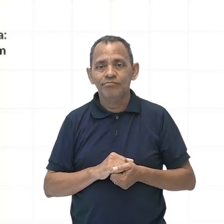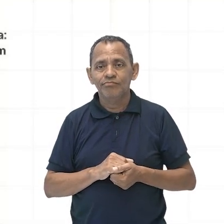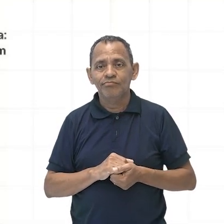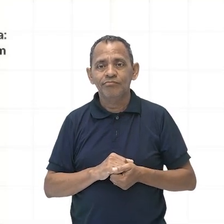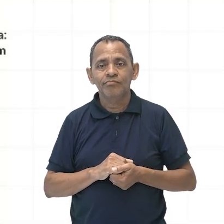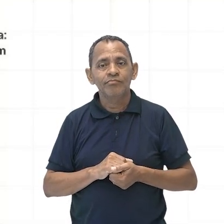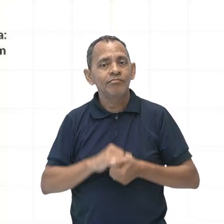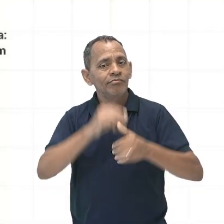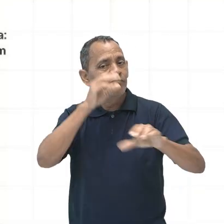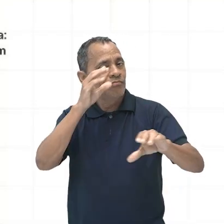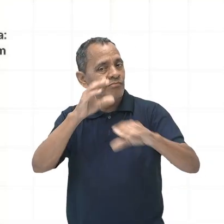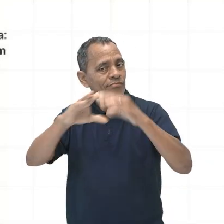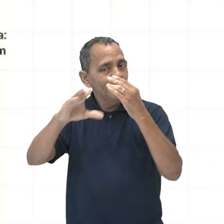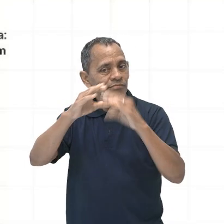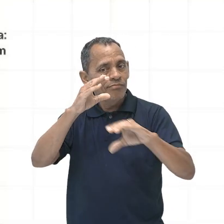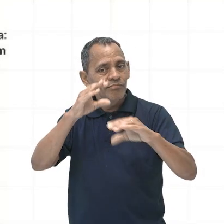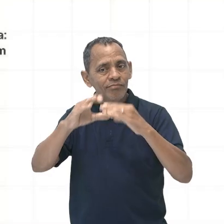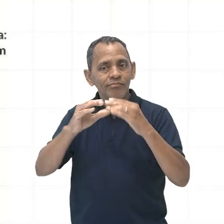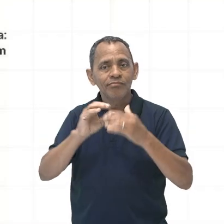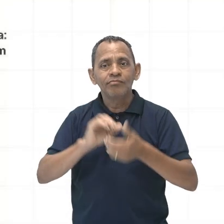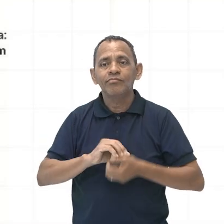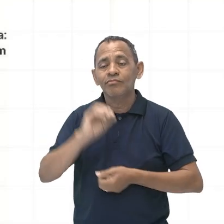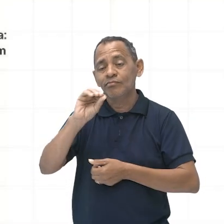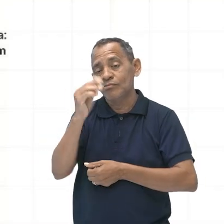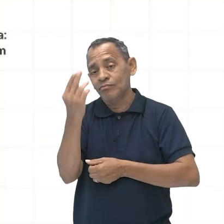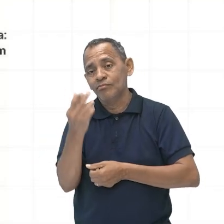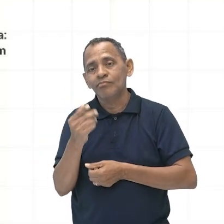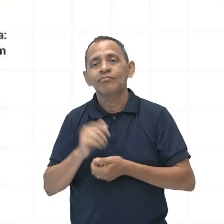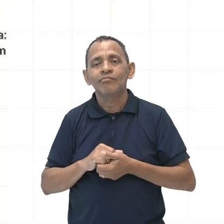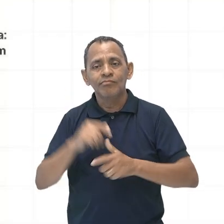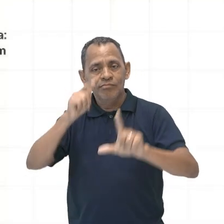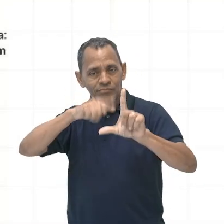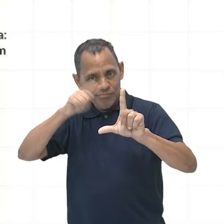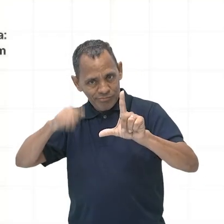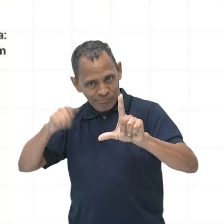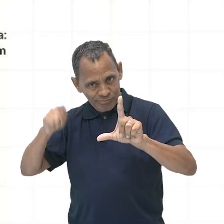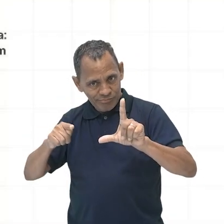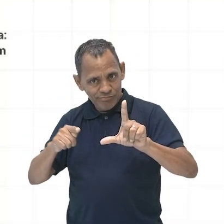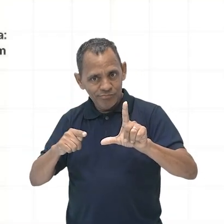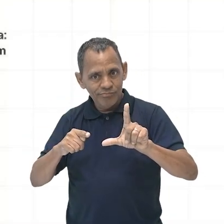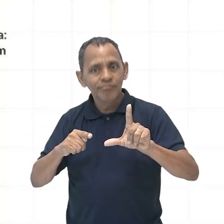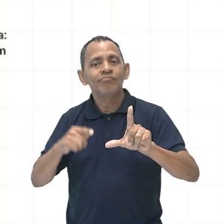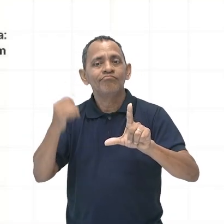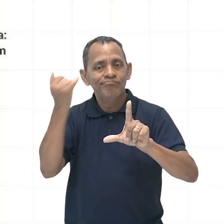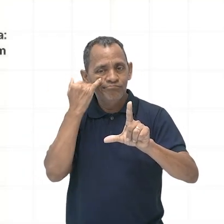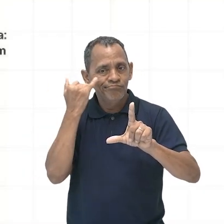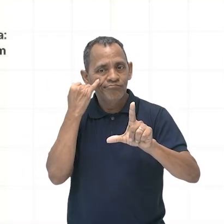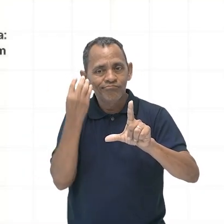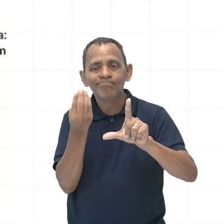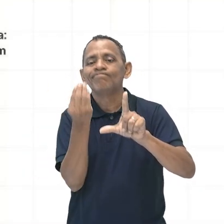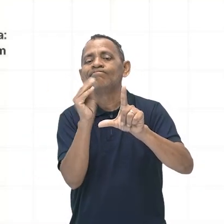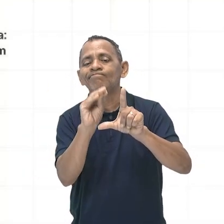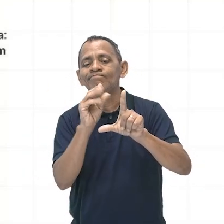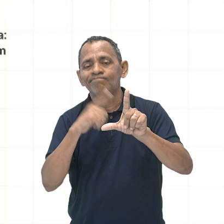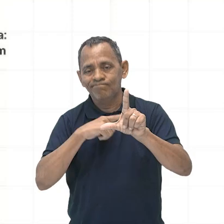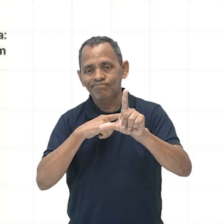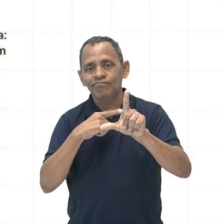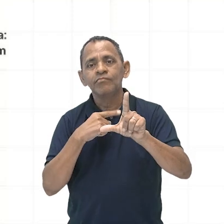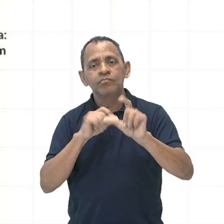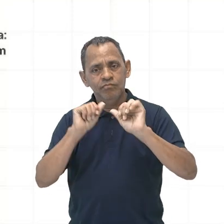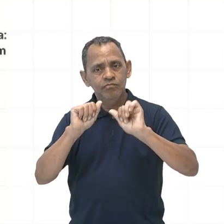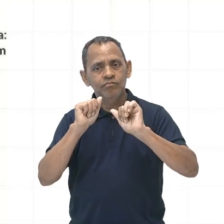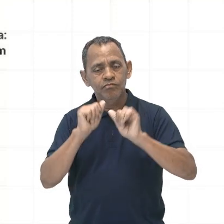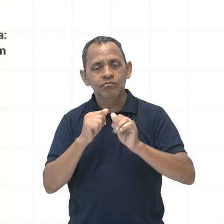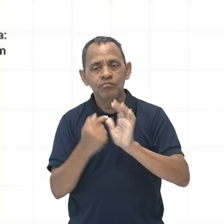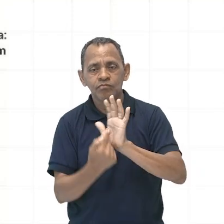canções ou estatística, né? Então, aqui, quando eu quero mostrar os dados estatísticos, eu vou mostrar através de